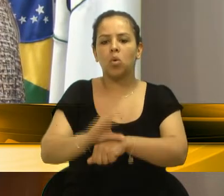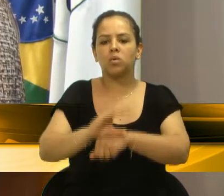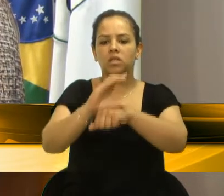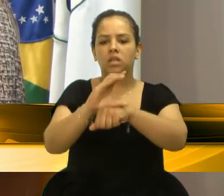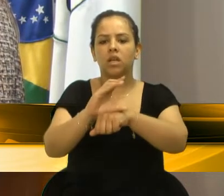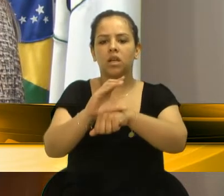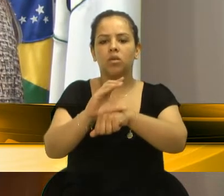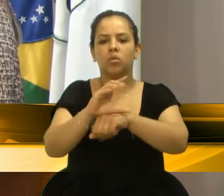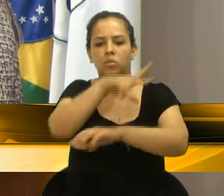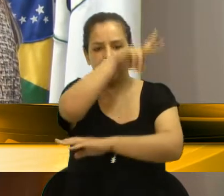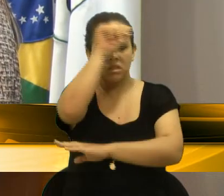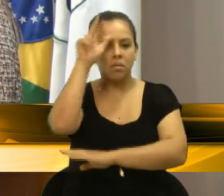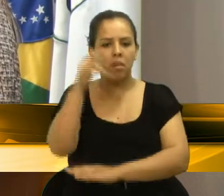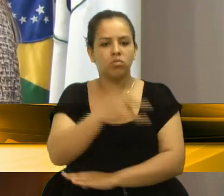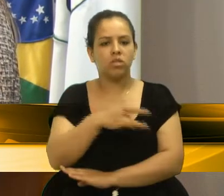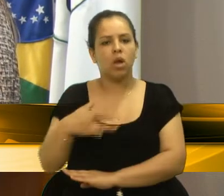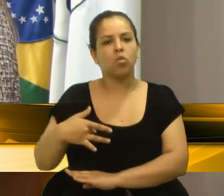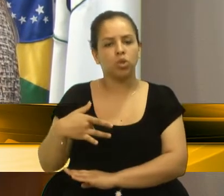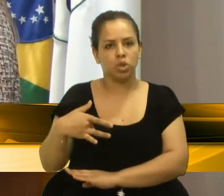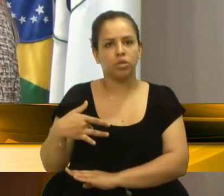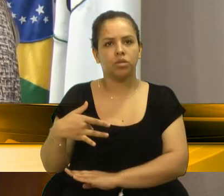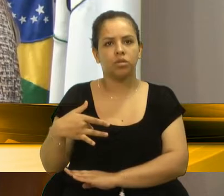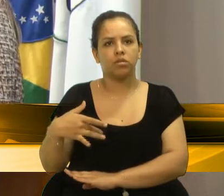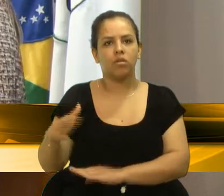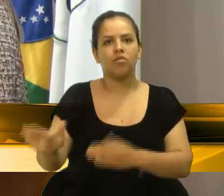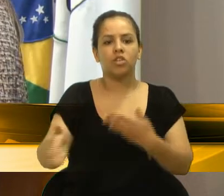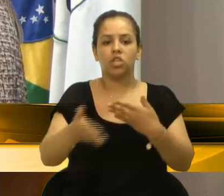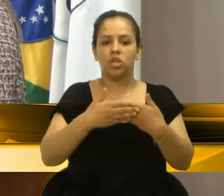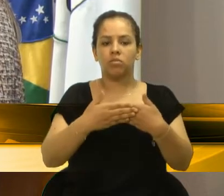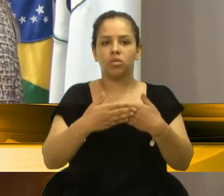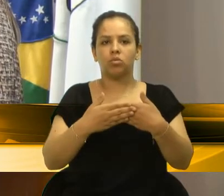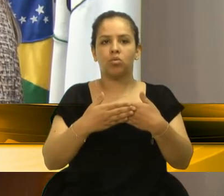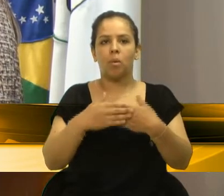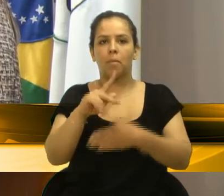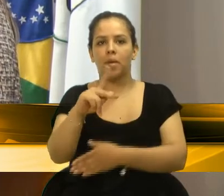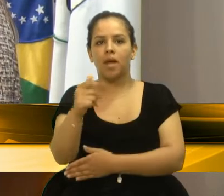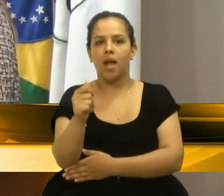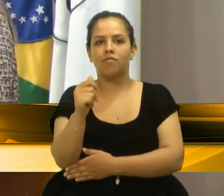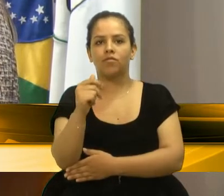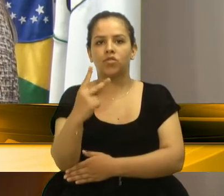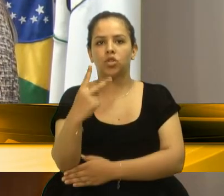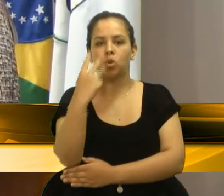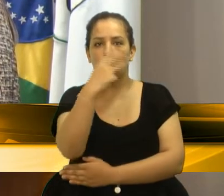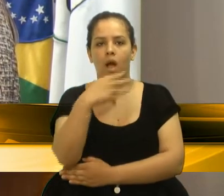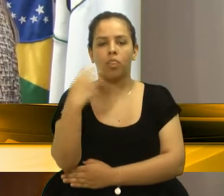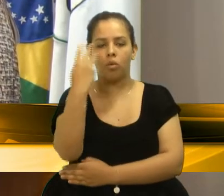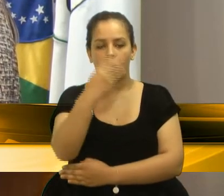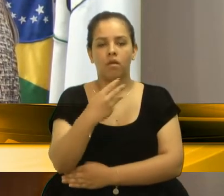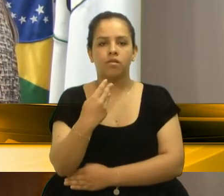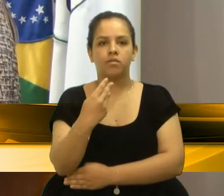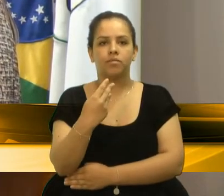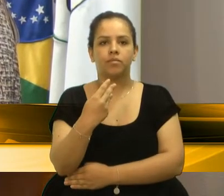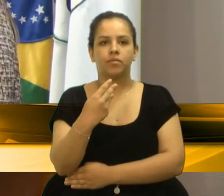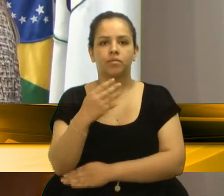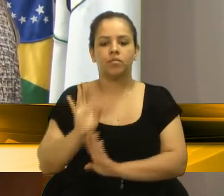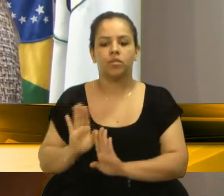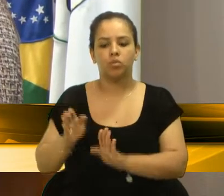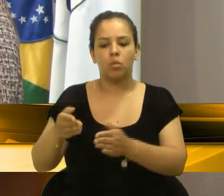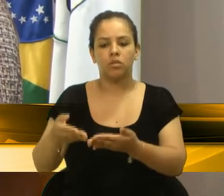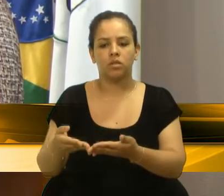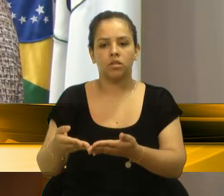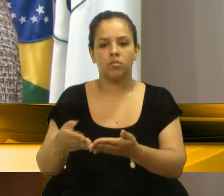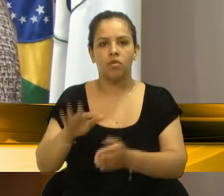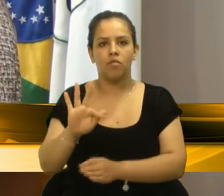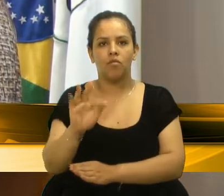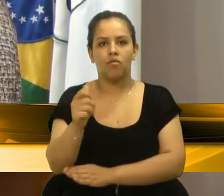Saúde, quando do fechamento do PA 24 horas, perante a comissão processante, Dr. Fabiano